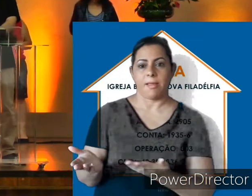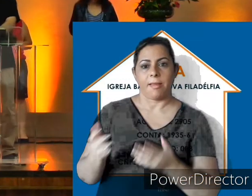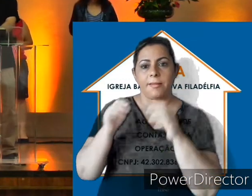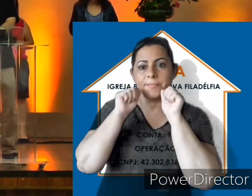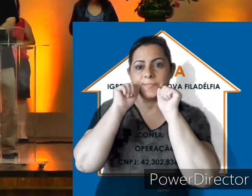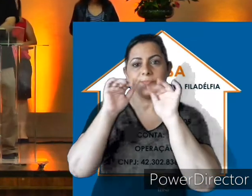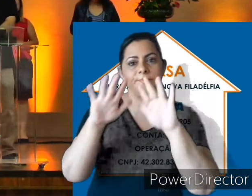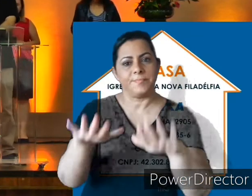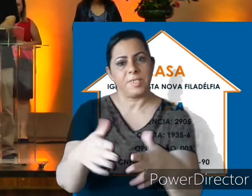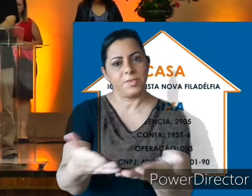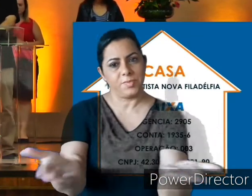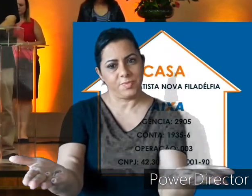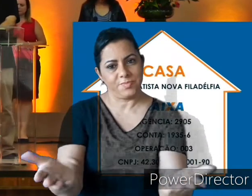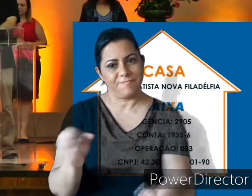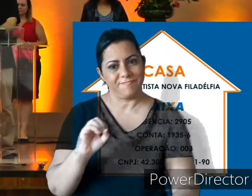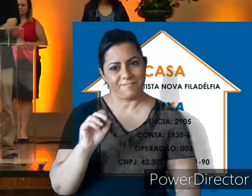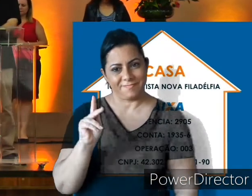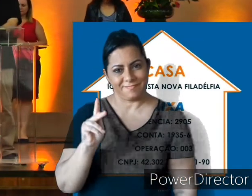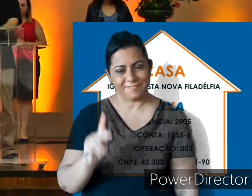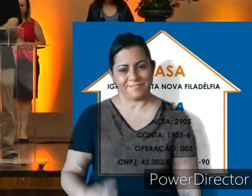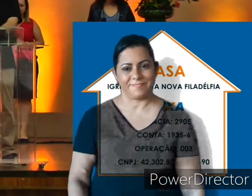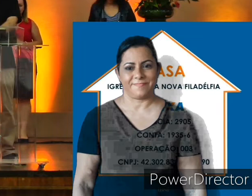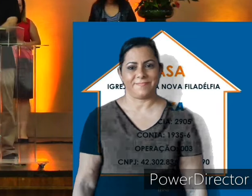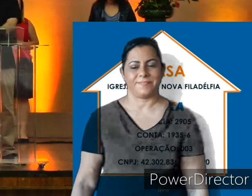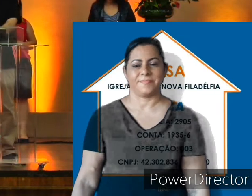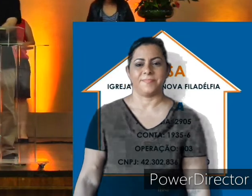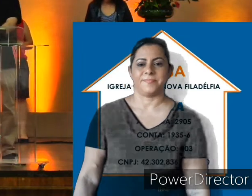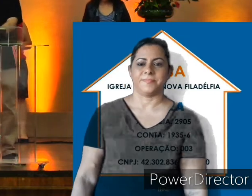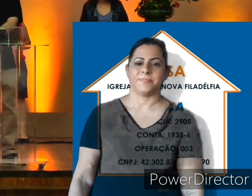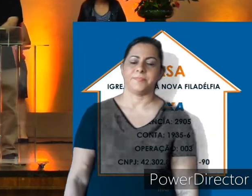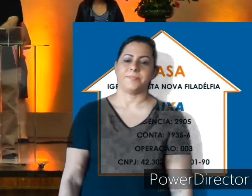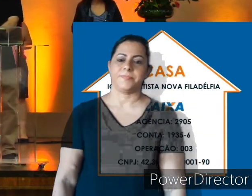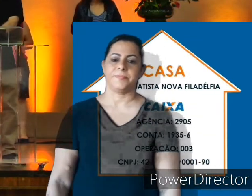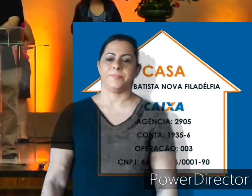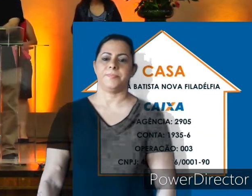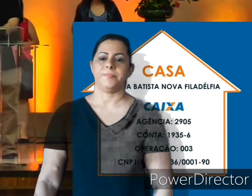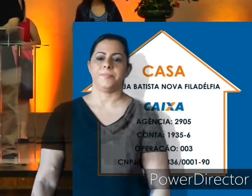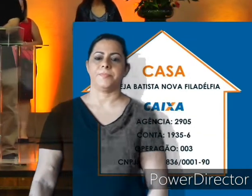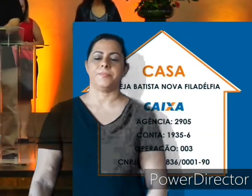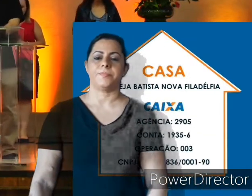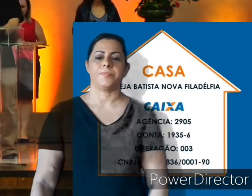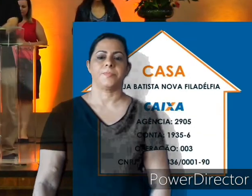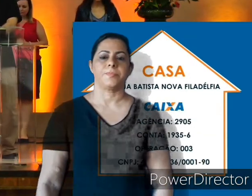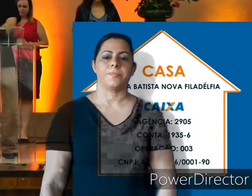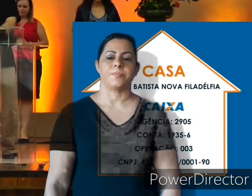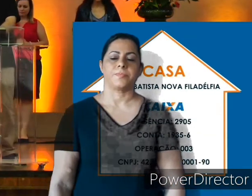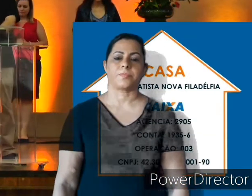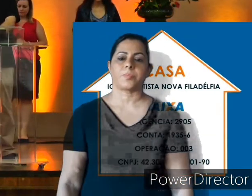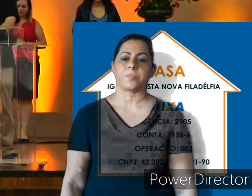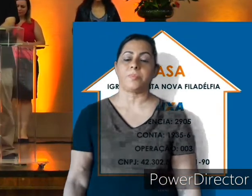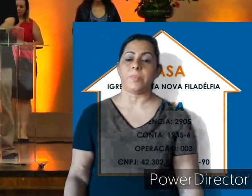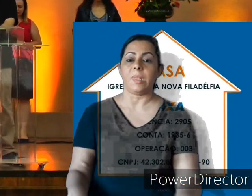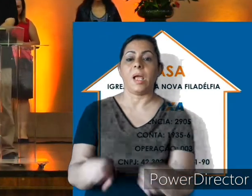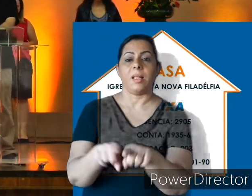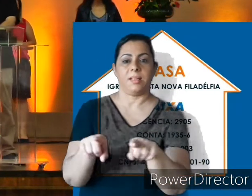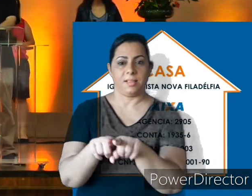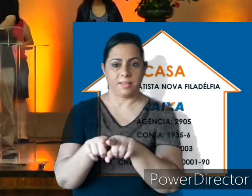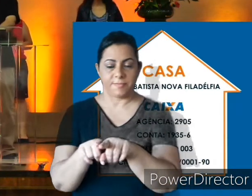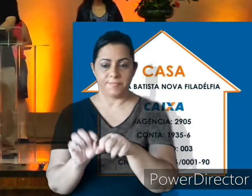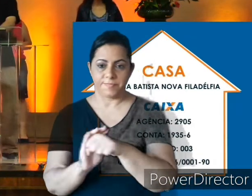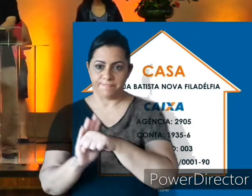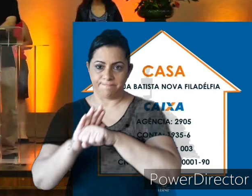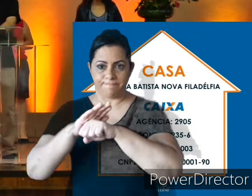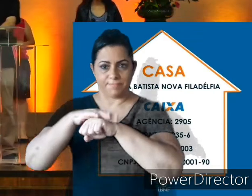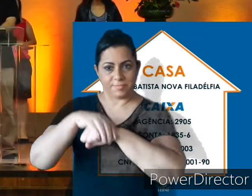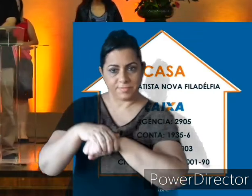Hoje, ainda nesse domingo, estaremos aqui novamente, ao vivo, às 7 horas da noite, 19